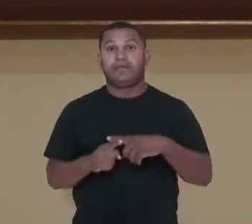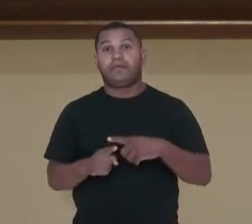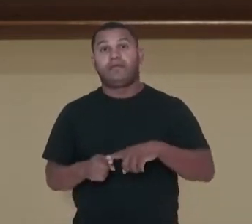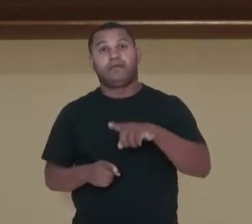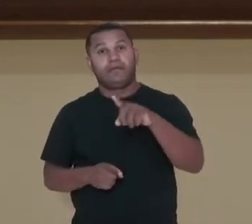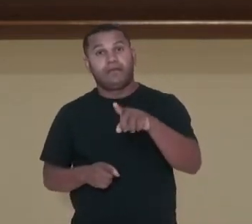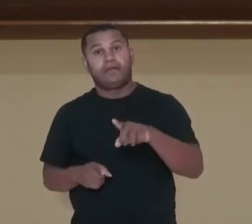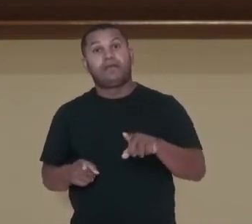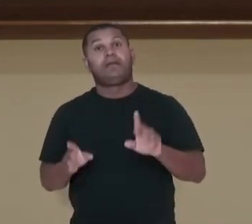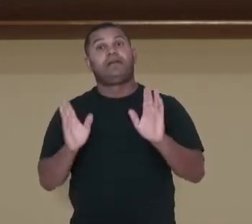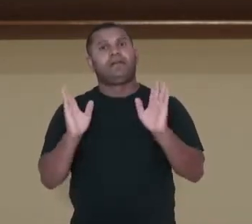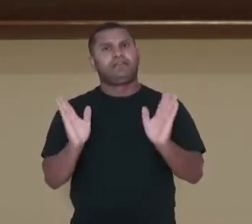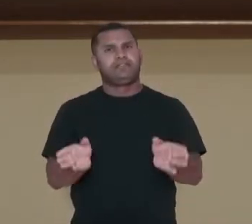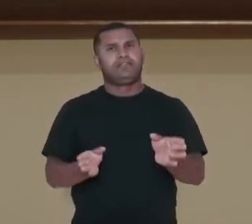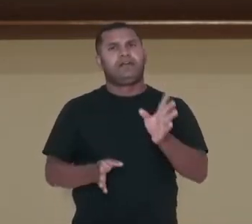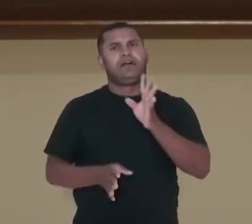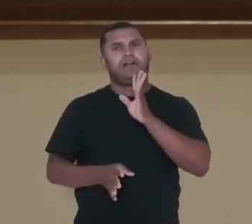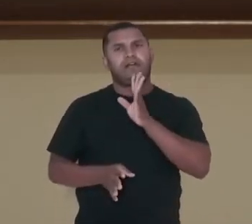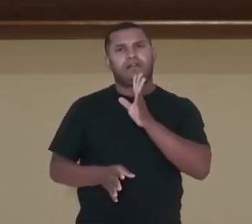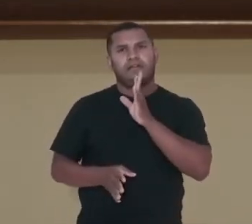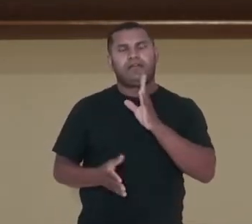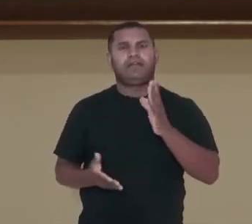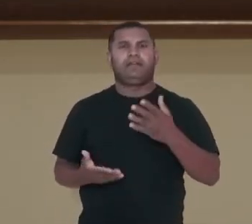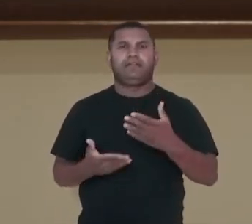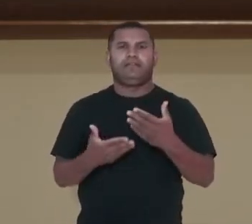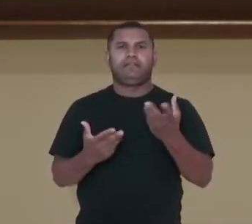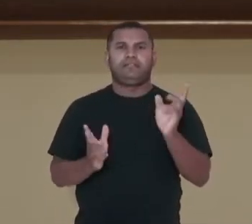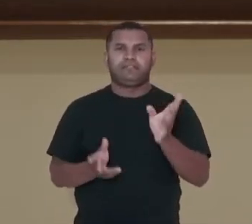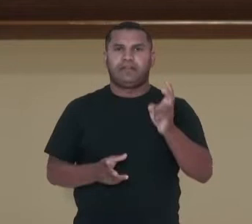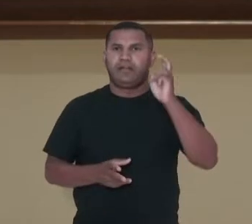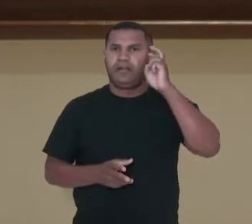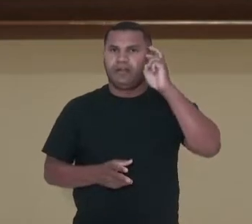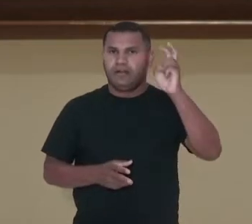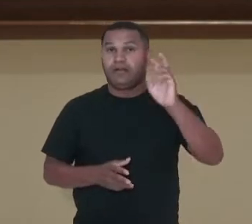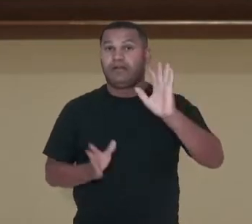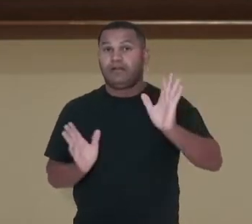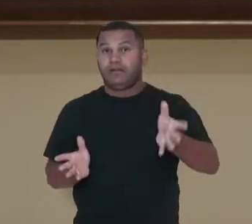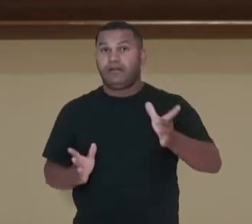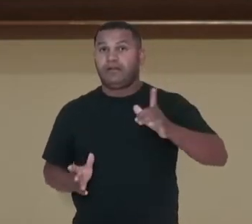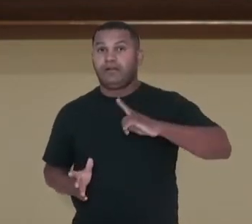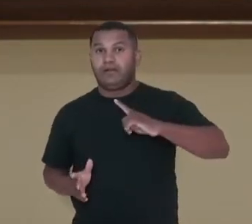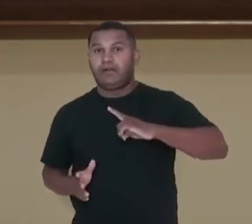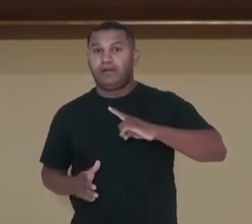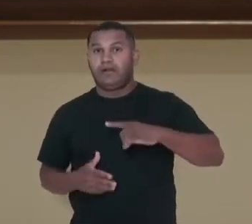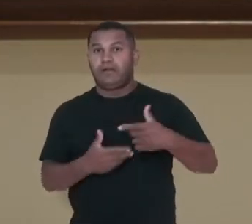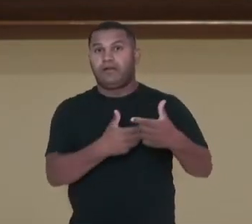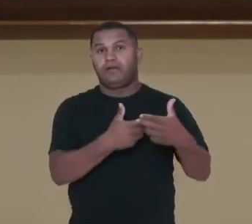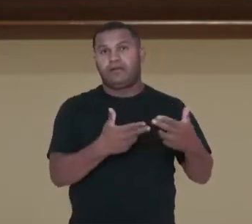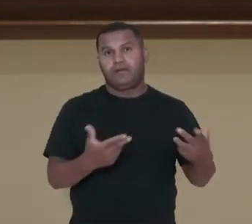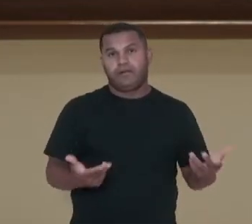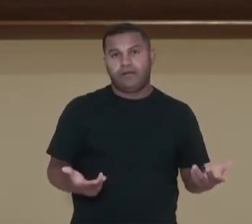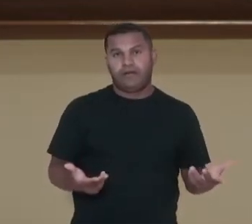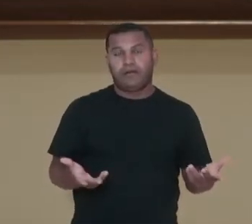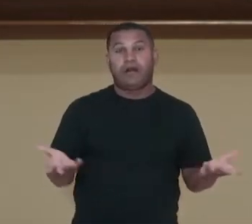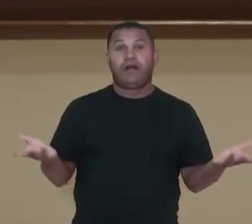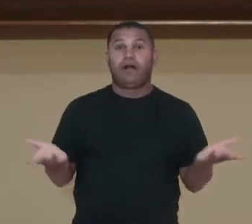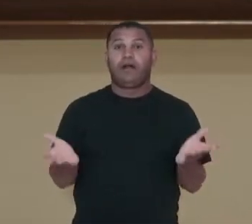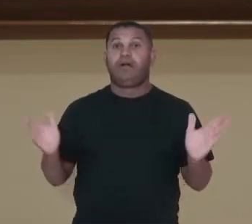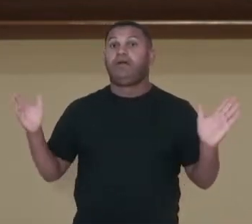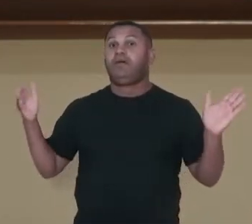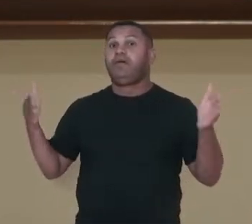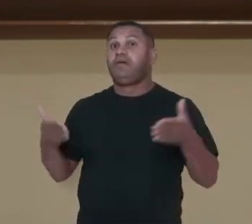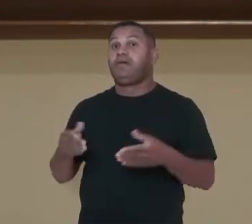já tem um pouquinho de conhecimento, muito conhecimento, sobre os plateumintos e